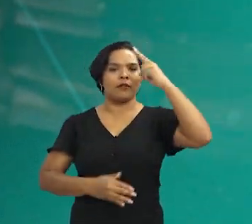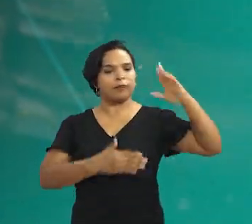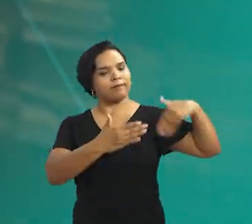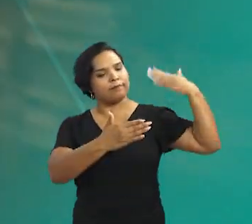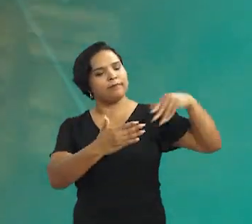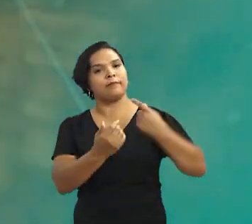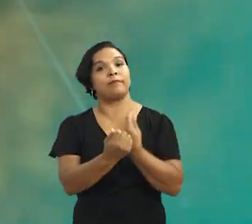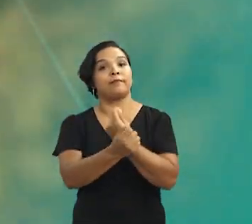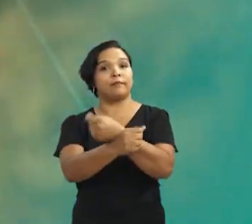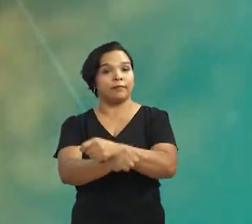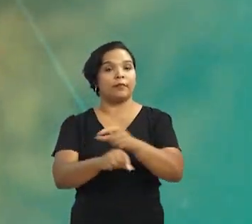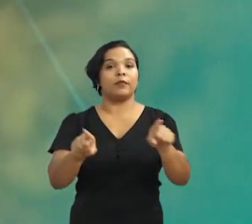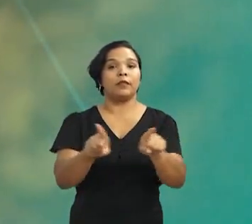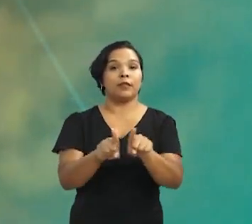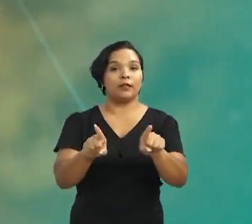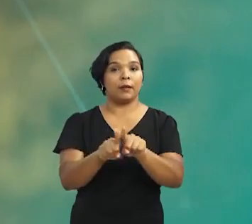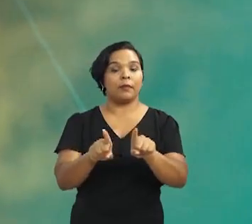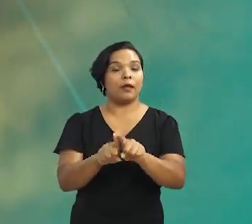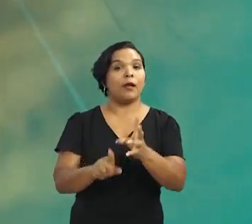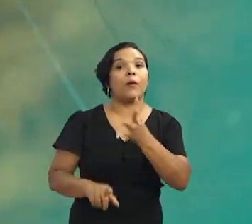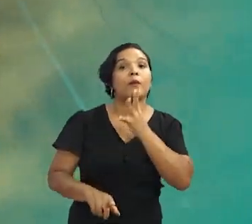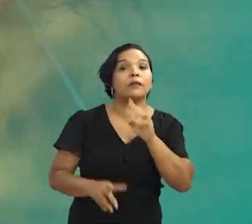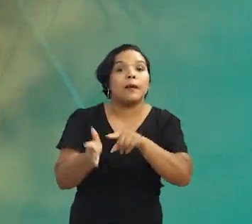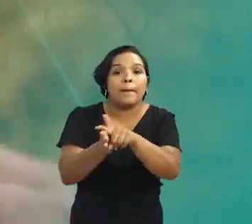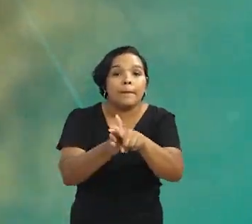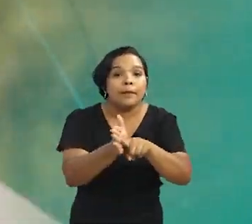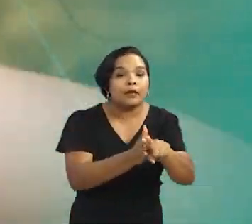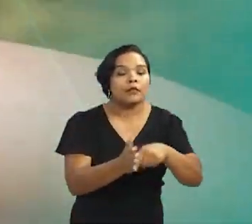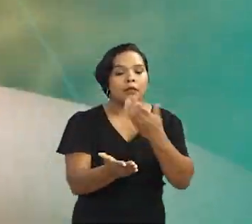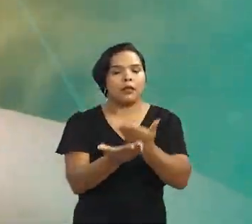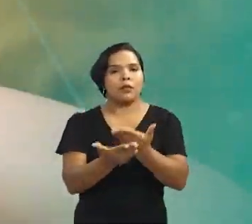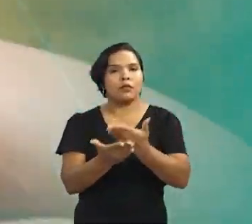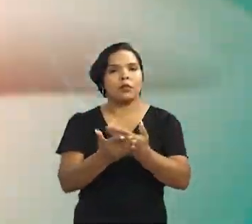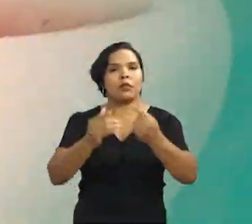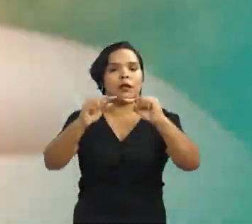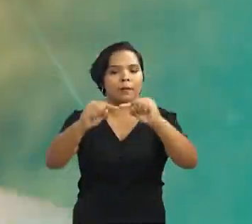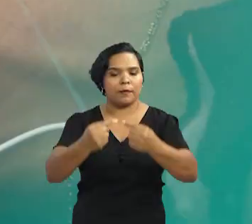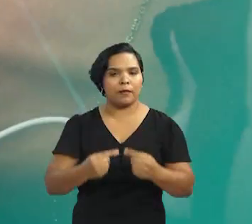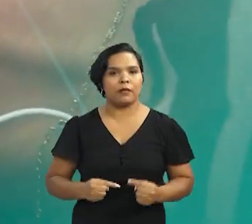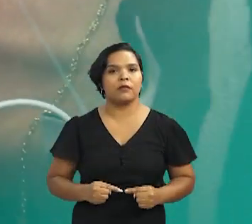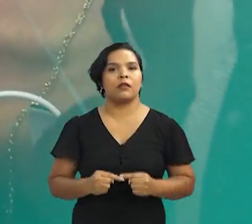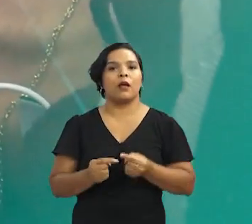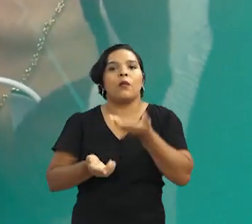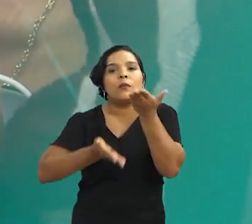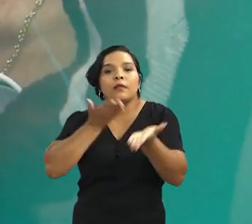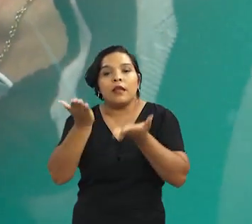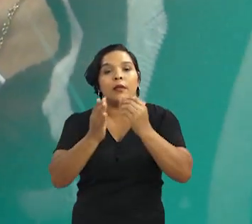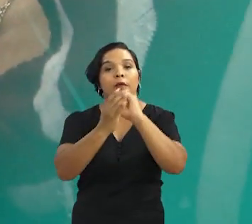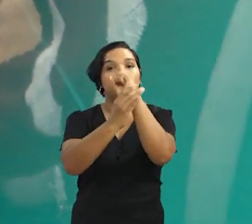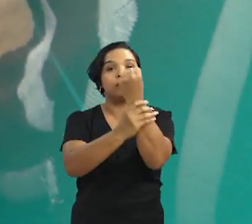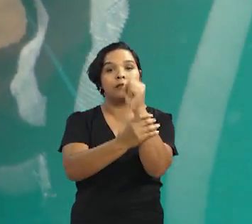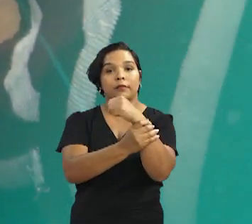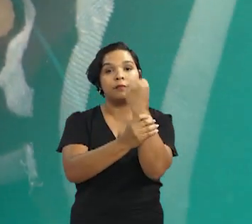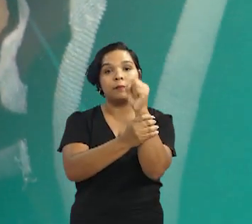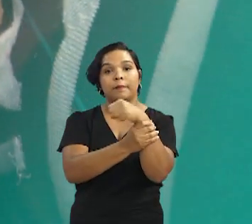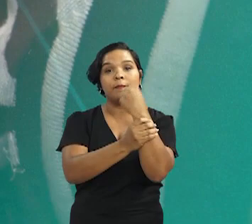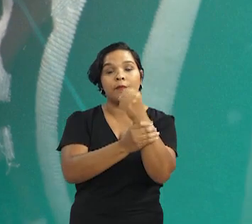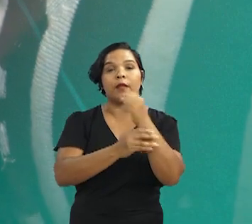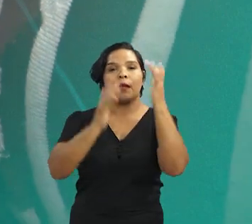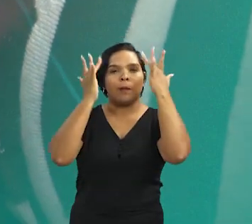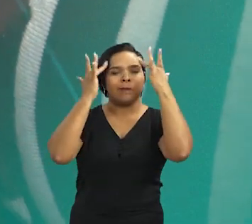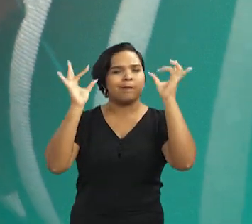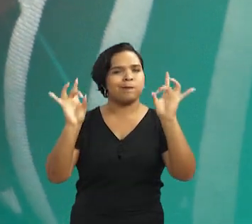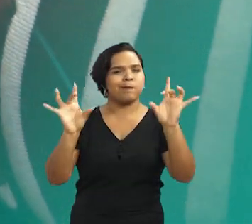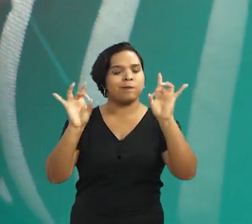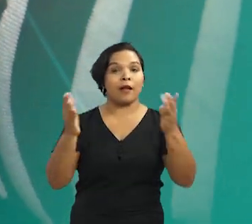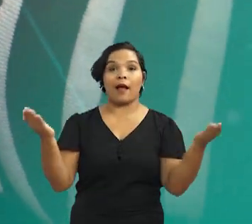história quilombola. E ainda, a gente vai conhecer uma pesquisa que estuda a aplicação de tratamento fisioterapêutico para o controle da